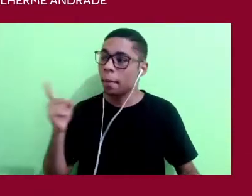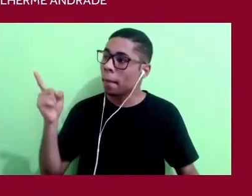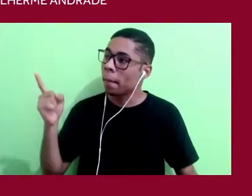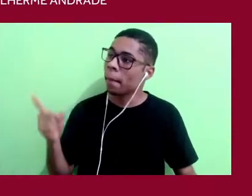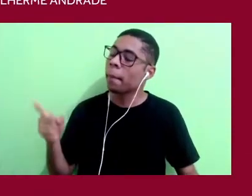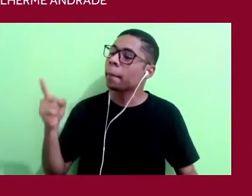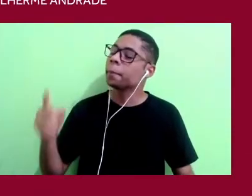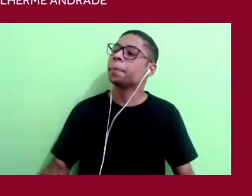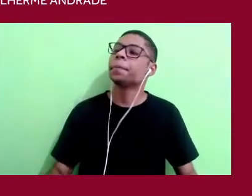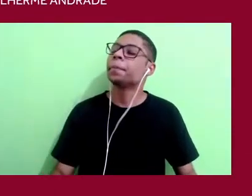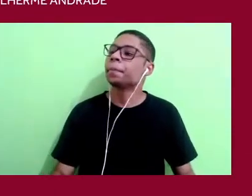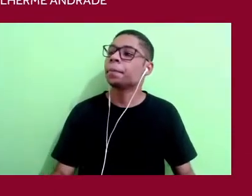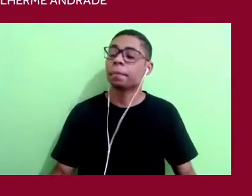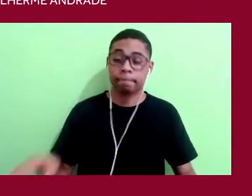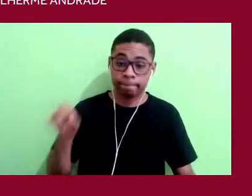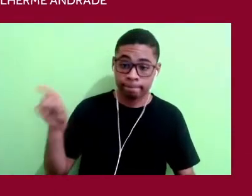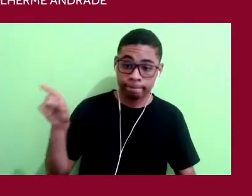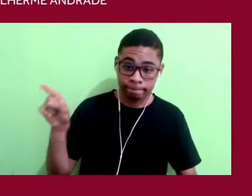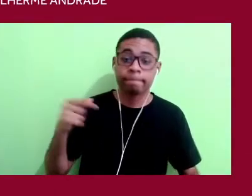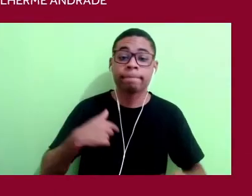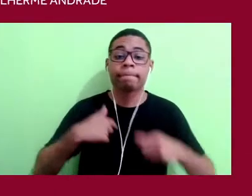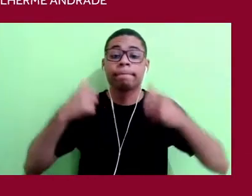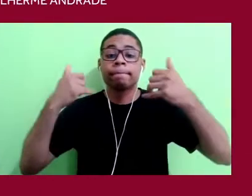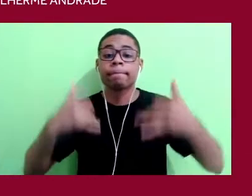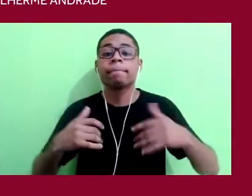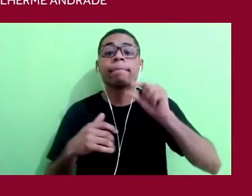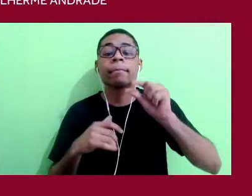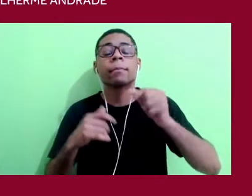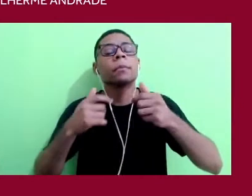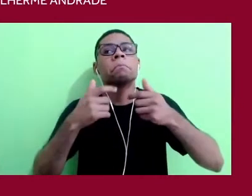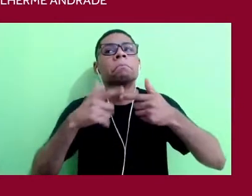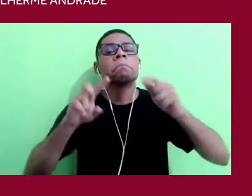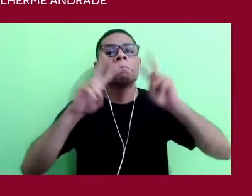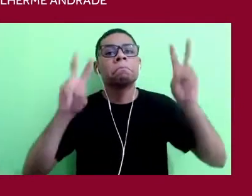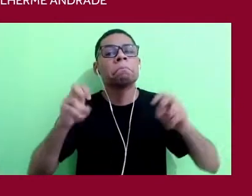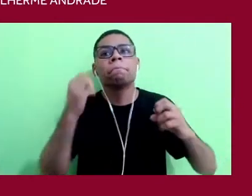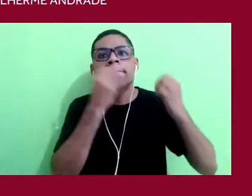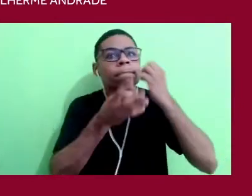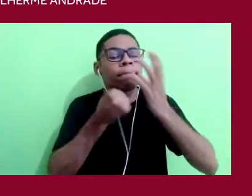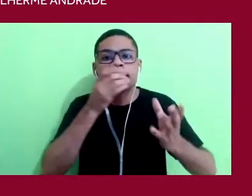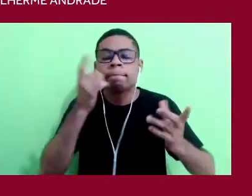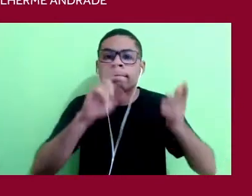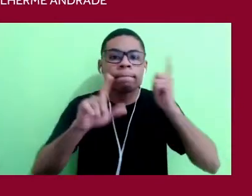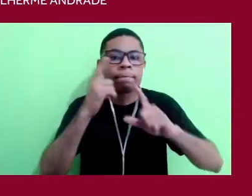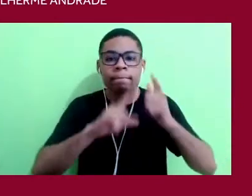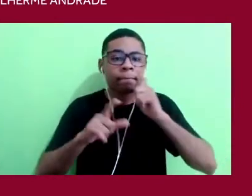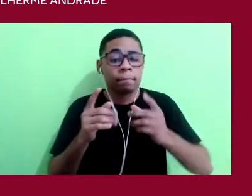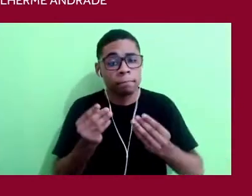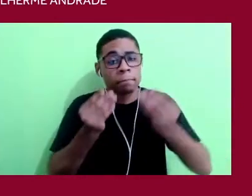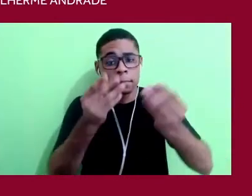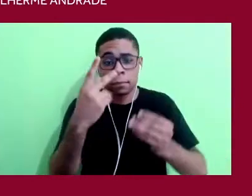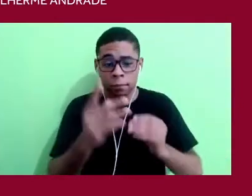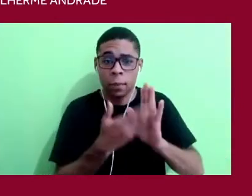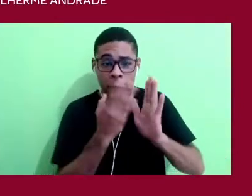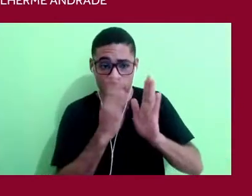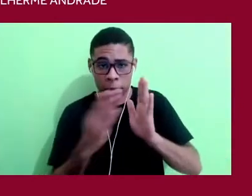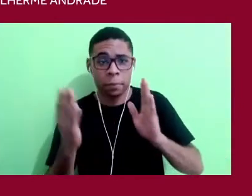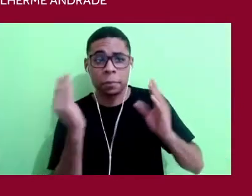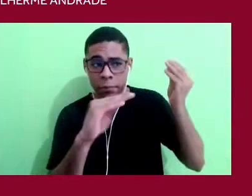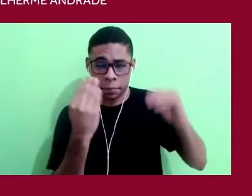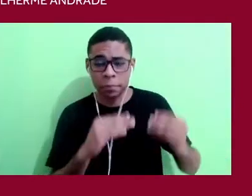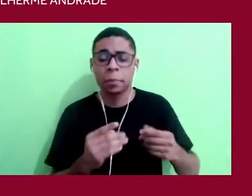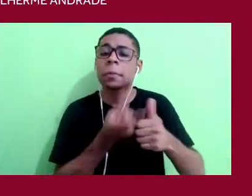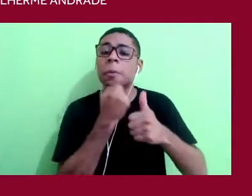E aqui eu vou falar um pouquinho sobre os benefícios, né, do marketing de mídias sociais para as nossas bibliotecas.